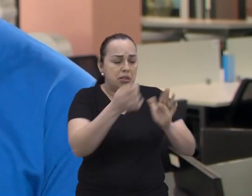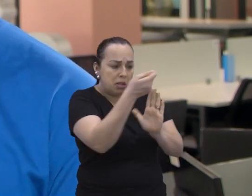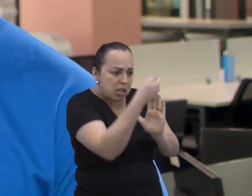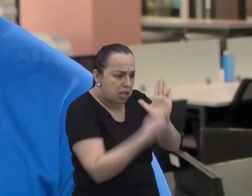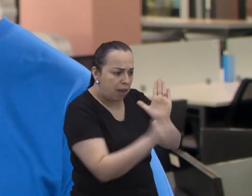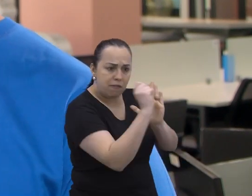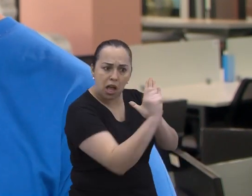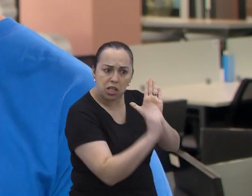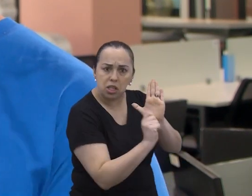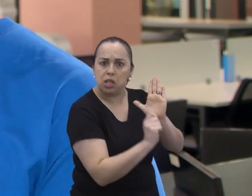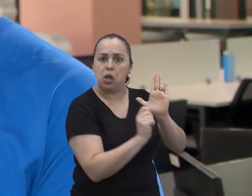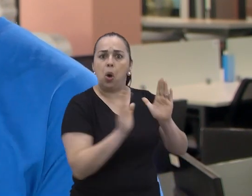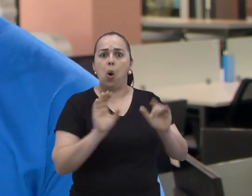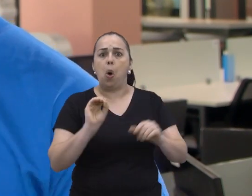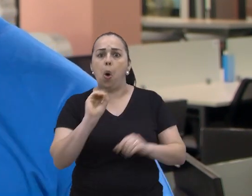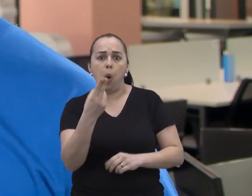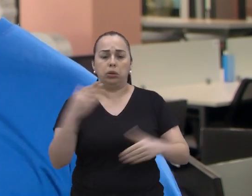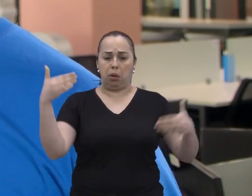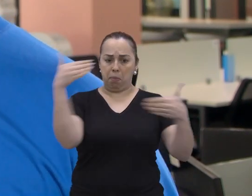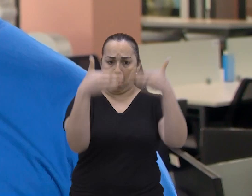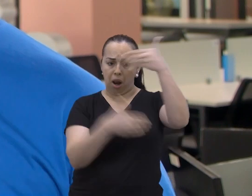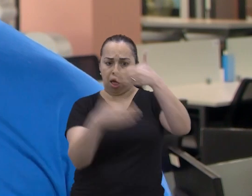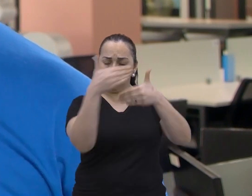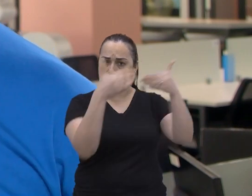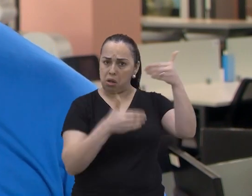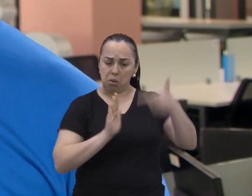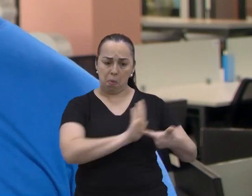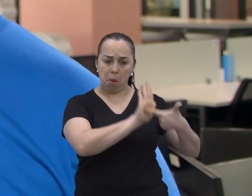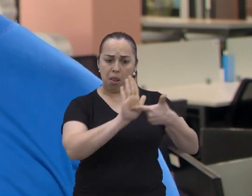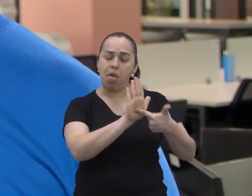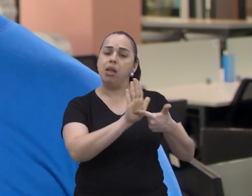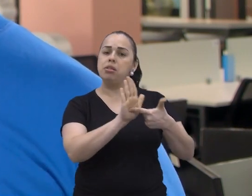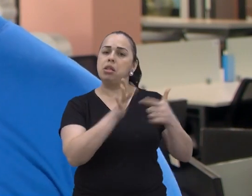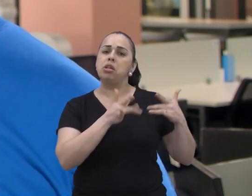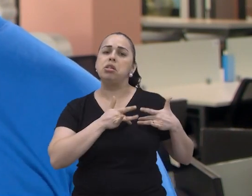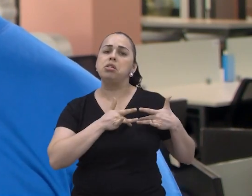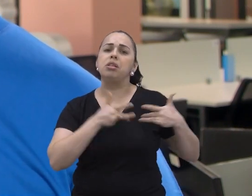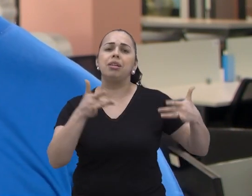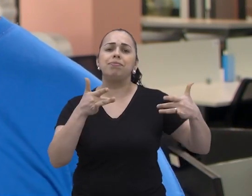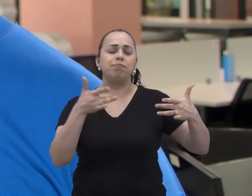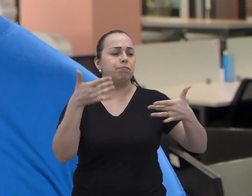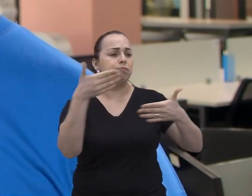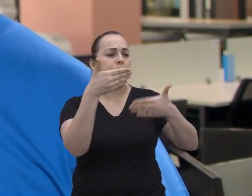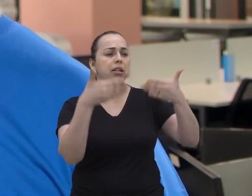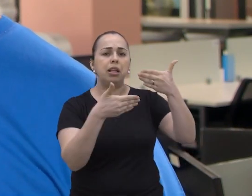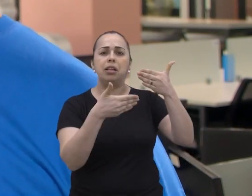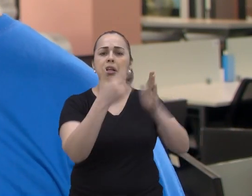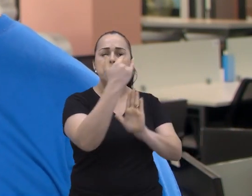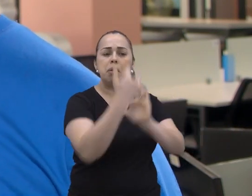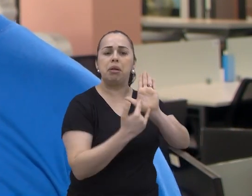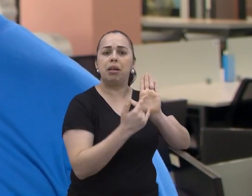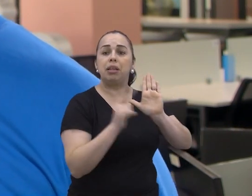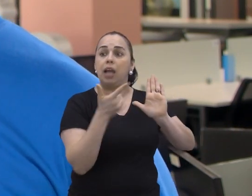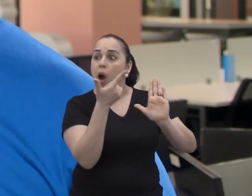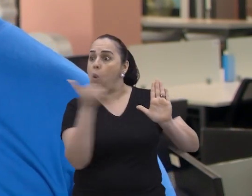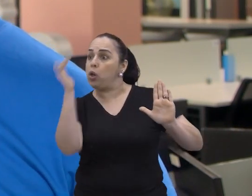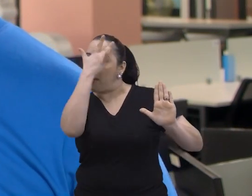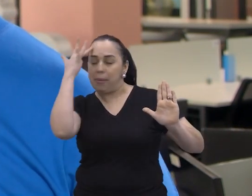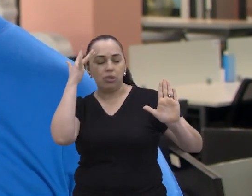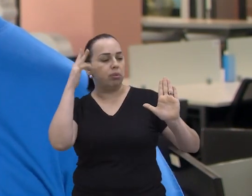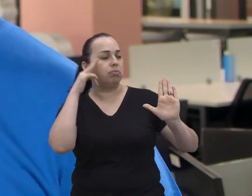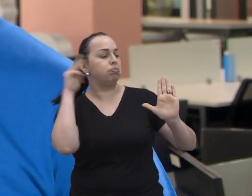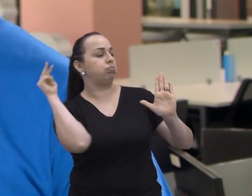uma especificação, quando você escrever um texto, quando você fizer uma apresentação, uma ferramenta de apresentação, sabe? Deixe tudo muito